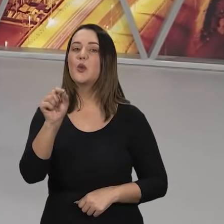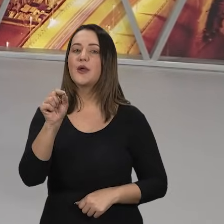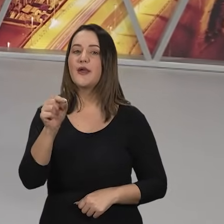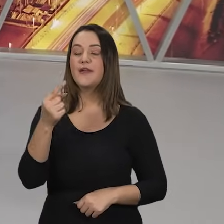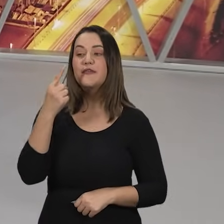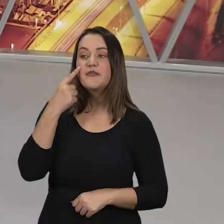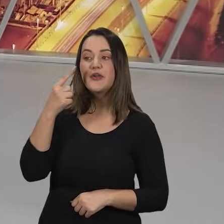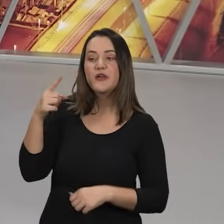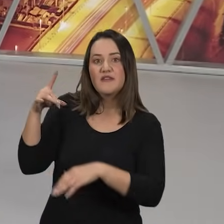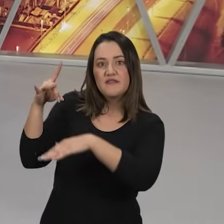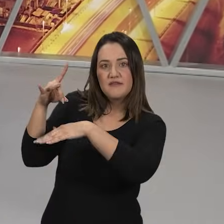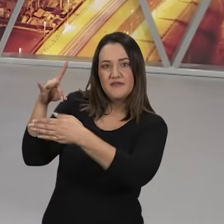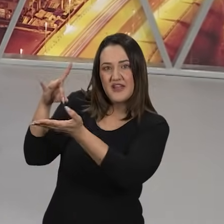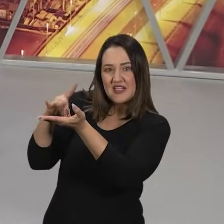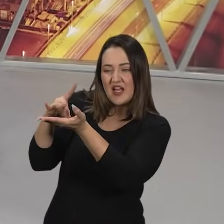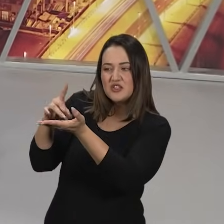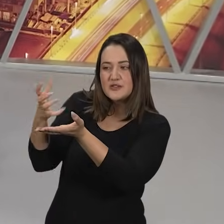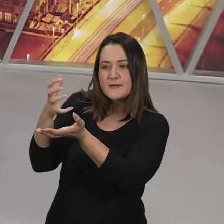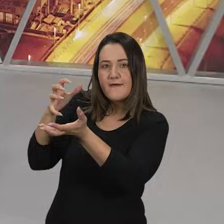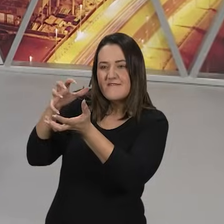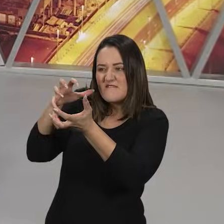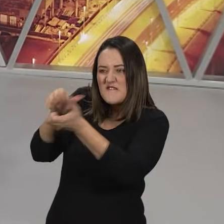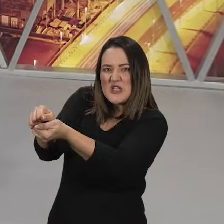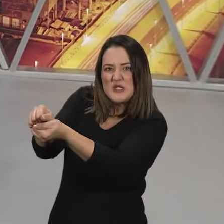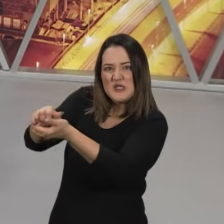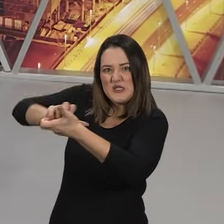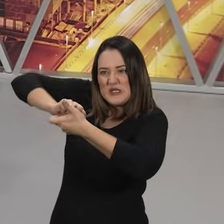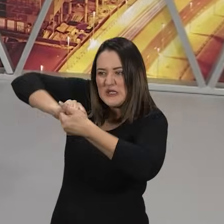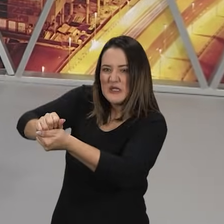Ele quer que a verdade seja jogada por terra.